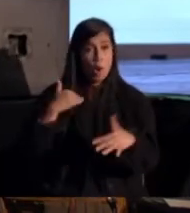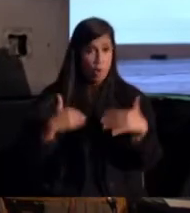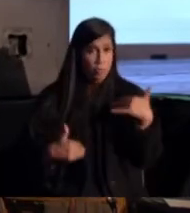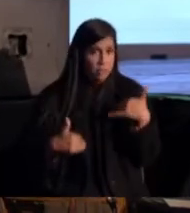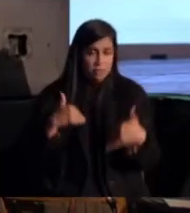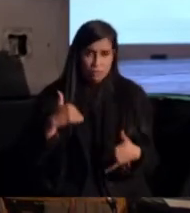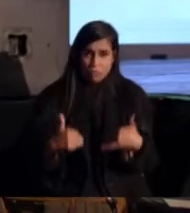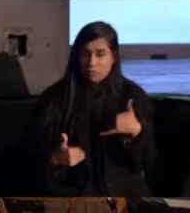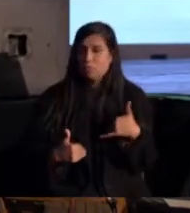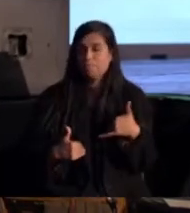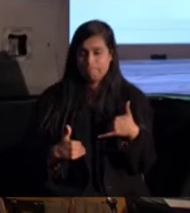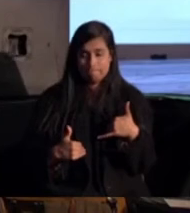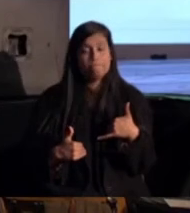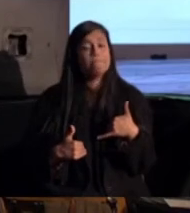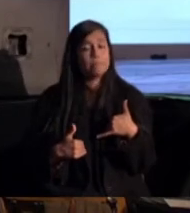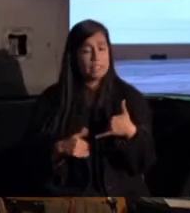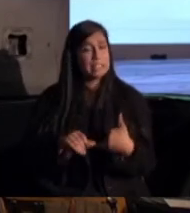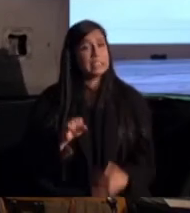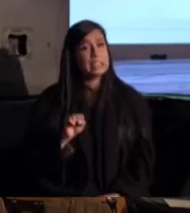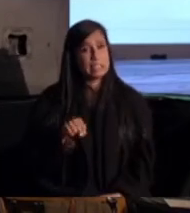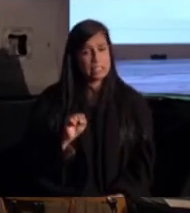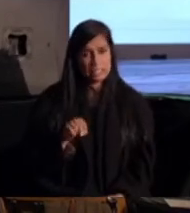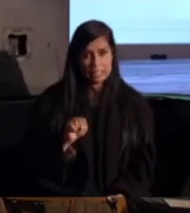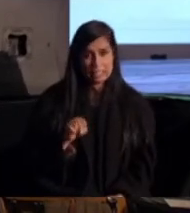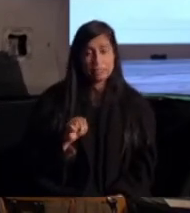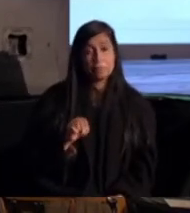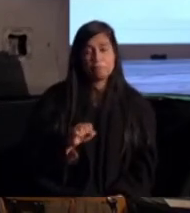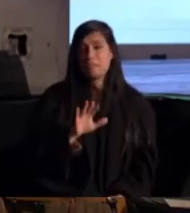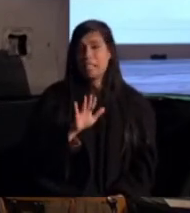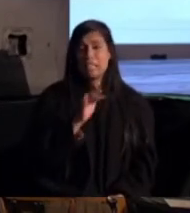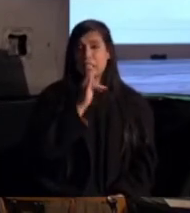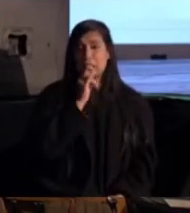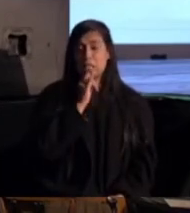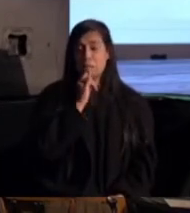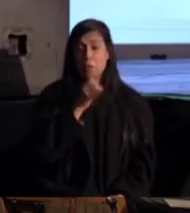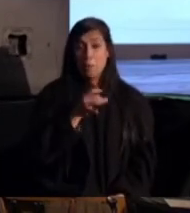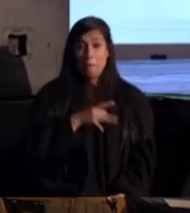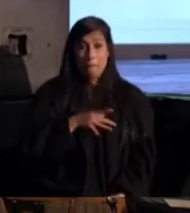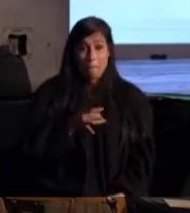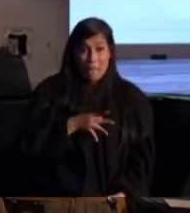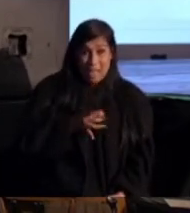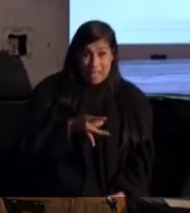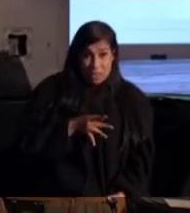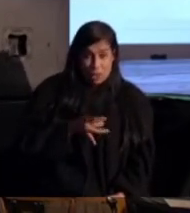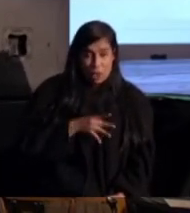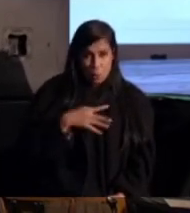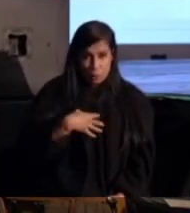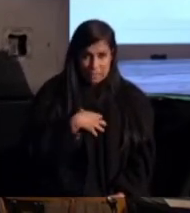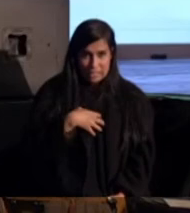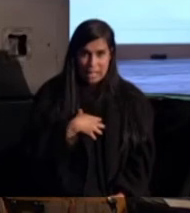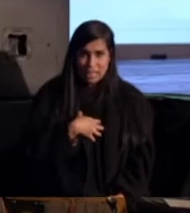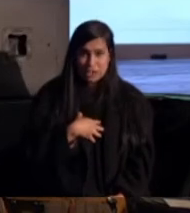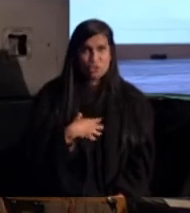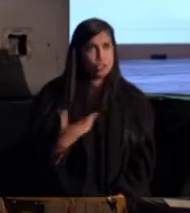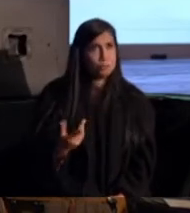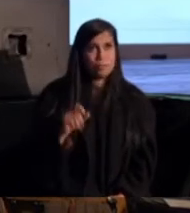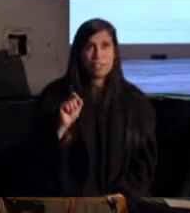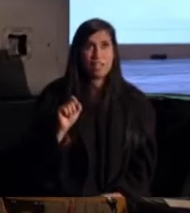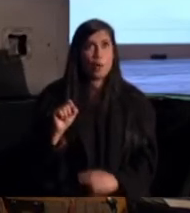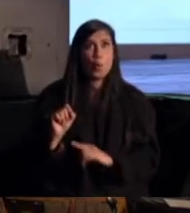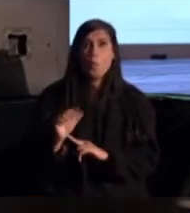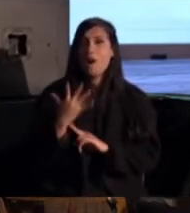respostas corporais. Então, numa situação de medo, a gente é muito frequente